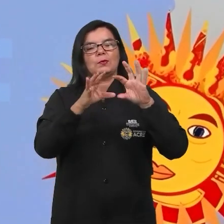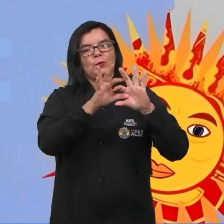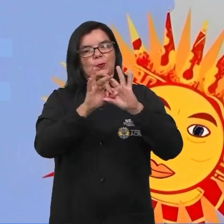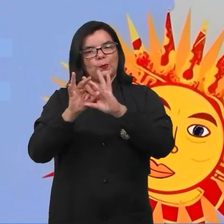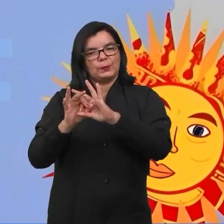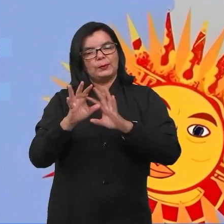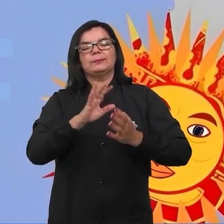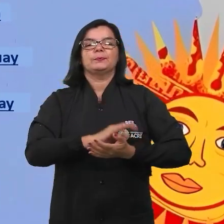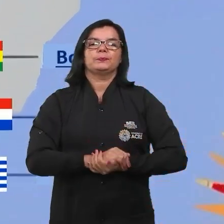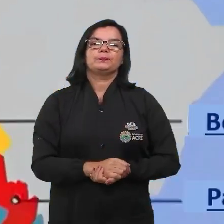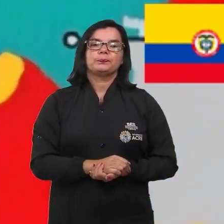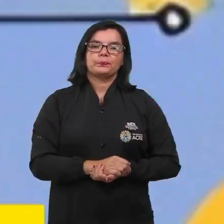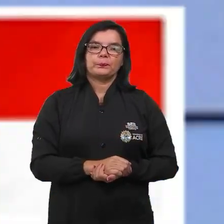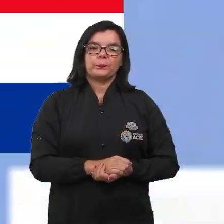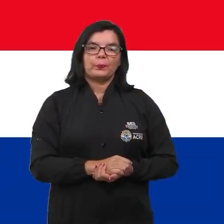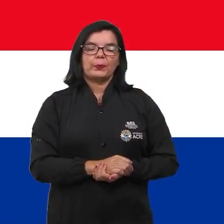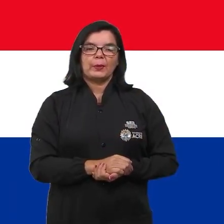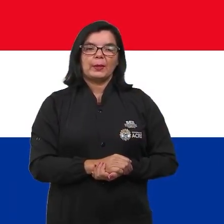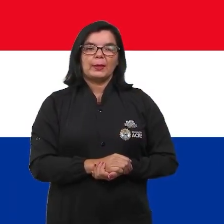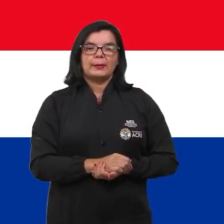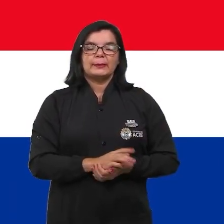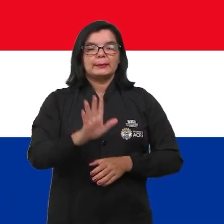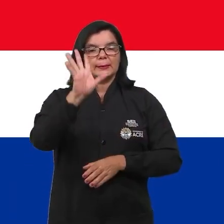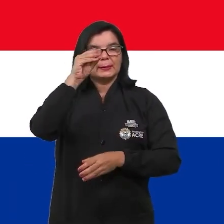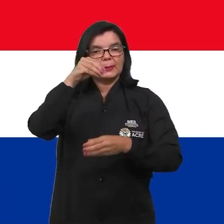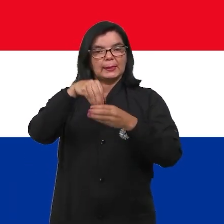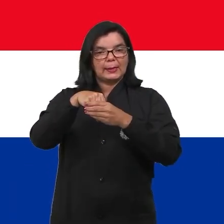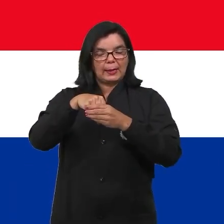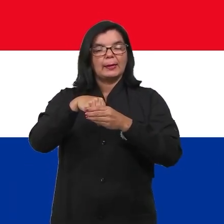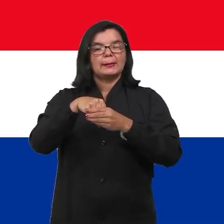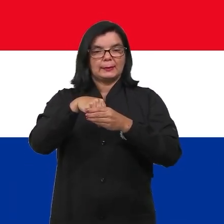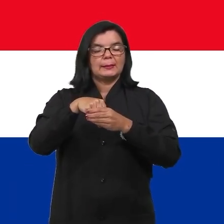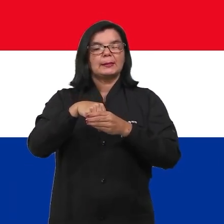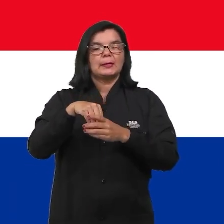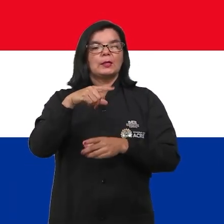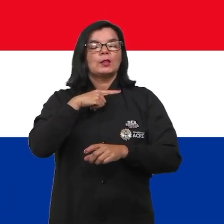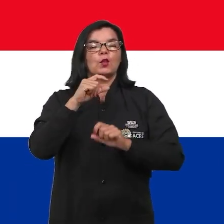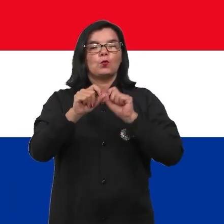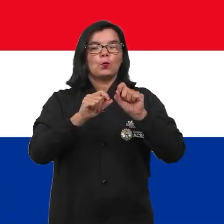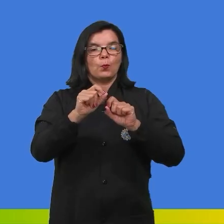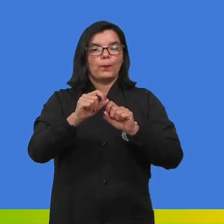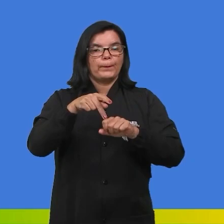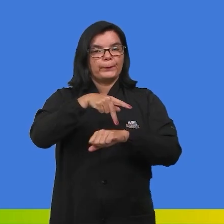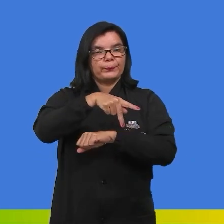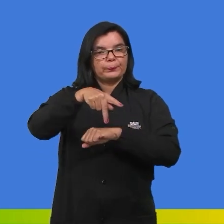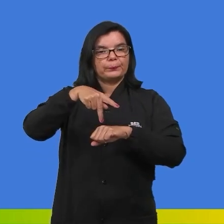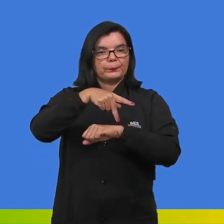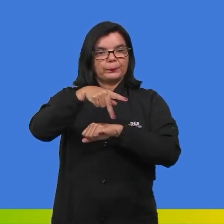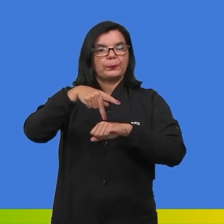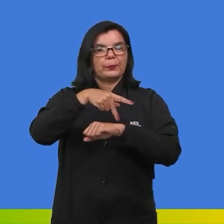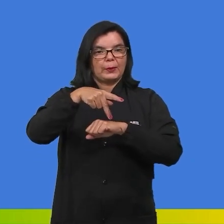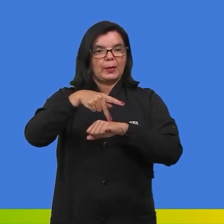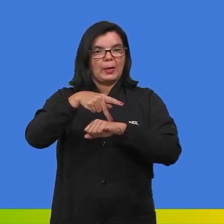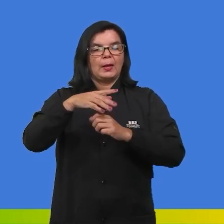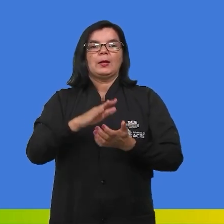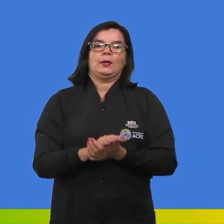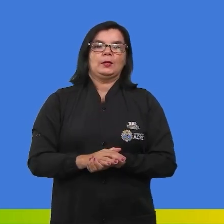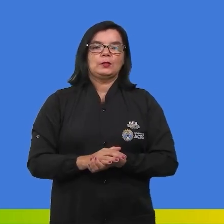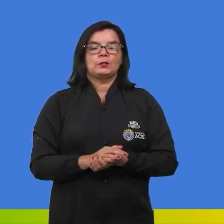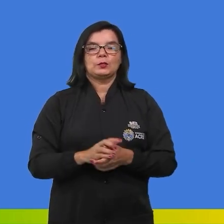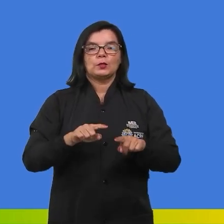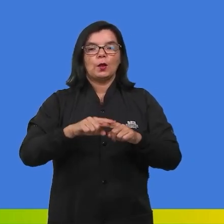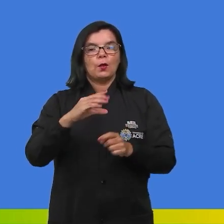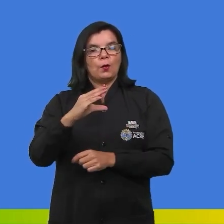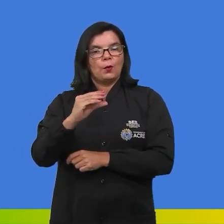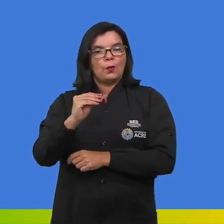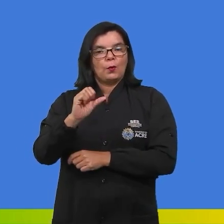contexto. Aí temos aqui também, né, dentro da América Central, é o país da Costa Rica, né,